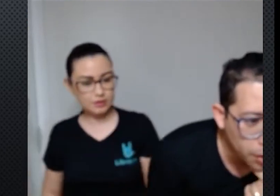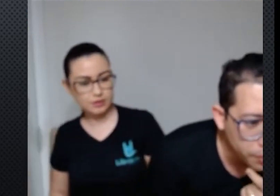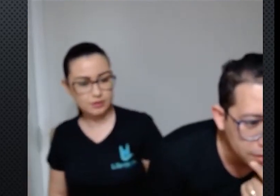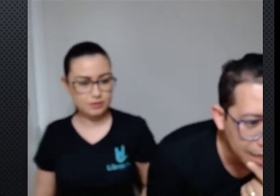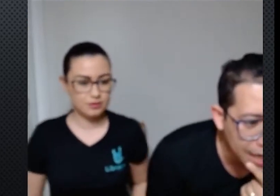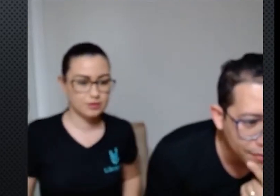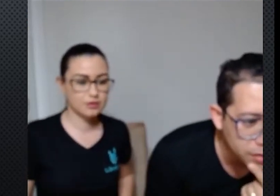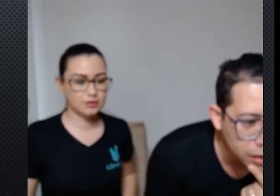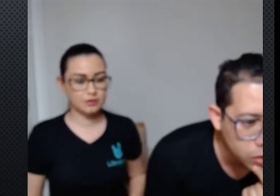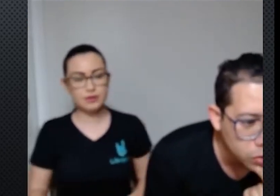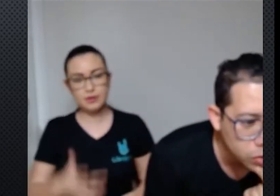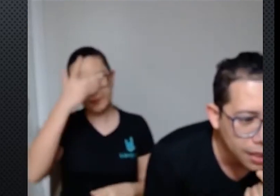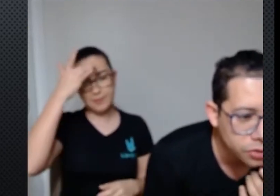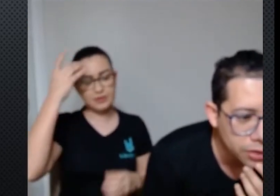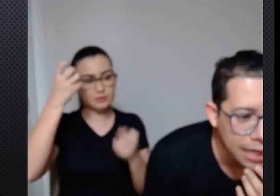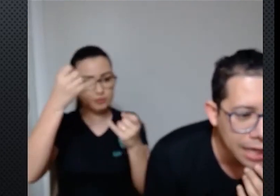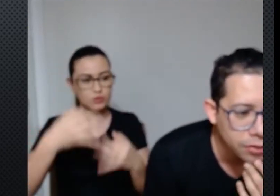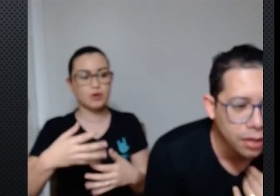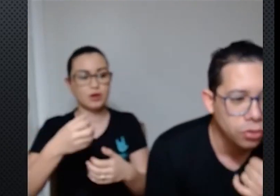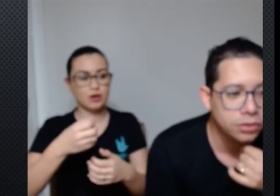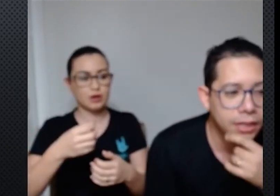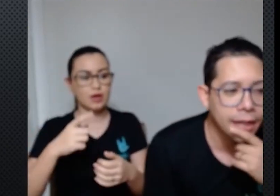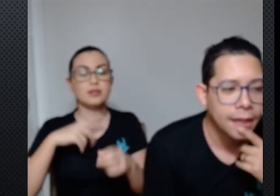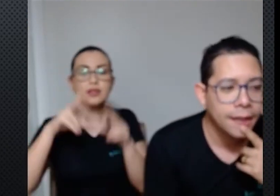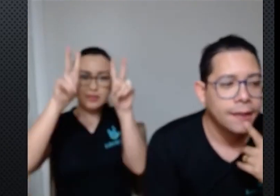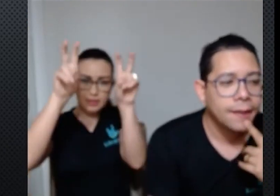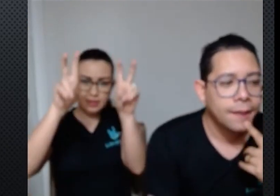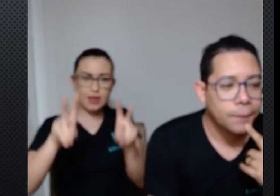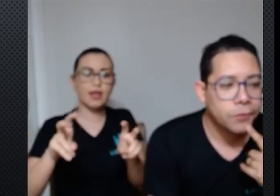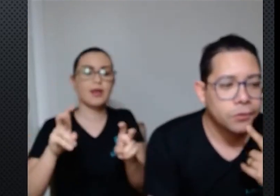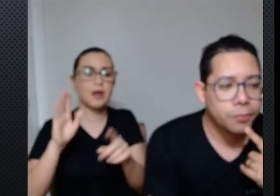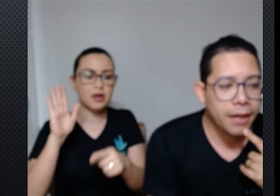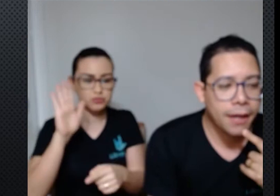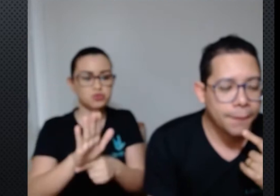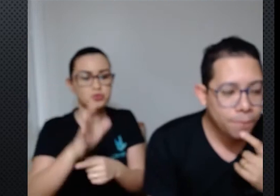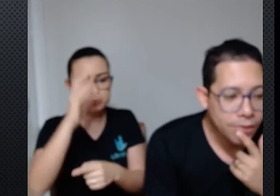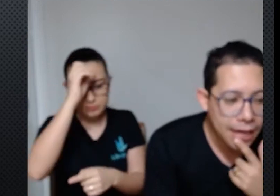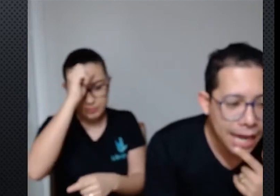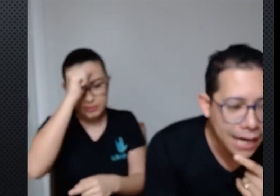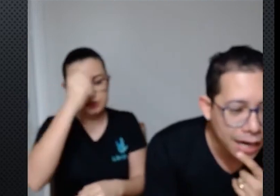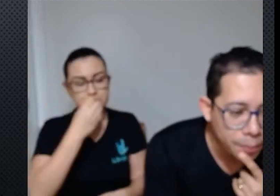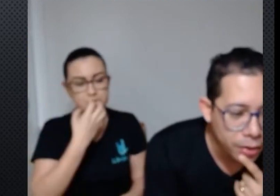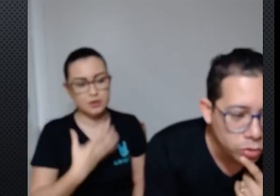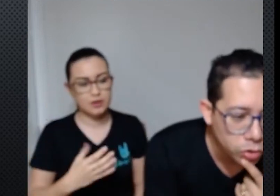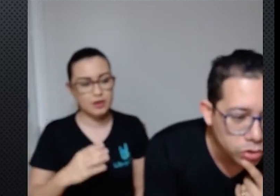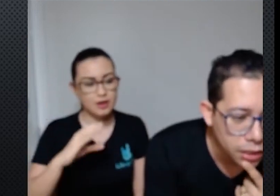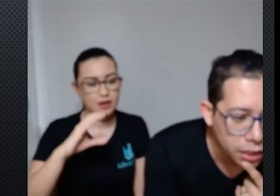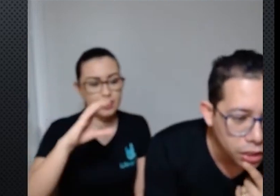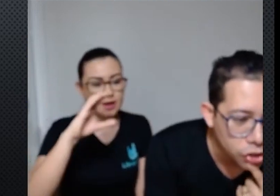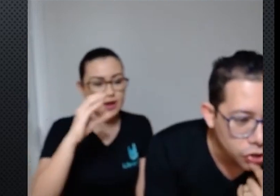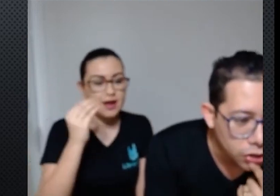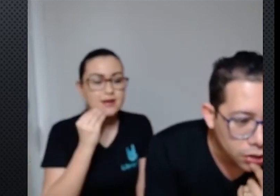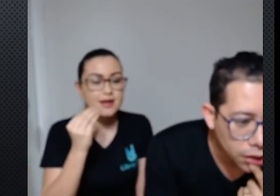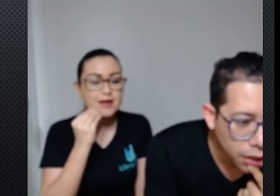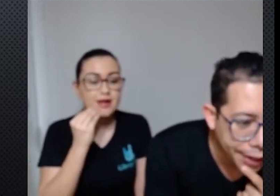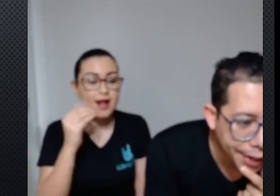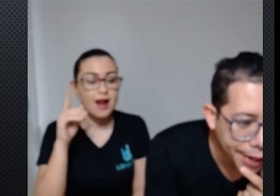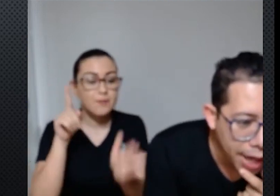Os tópicos da live são relacionados, né? Gostei. Muito bem. A Carla perguntou o